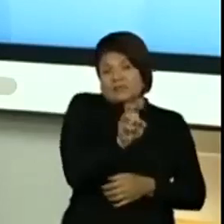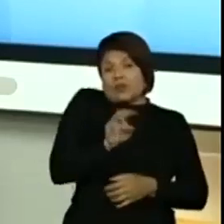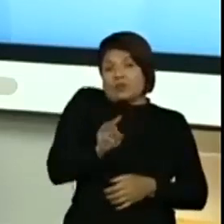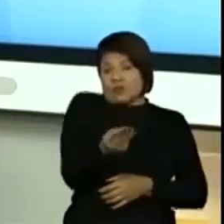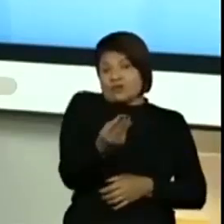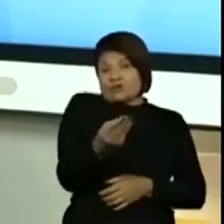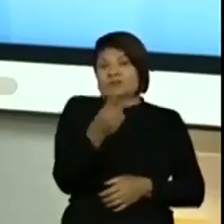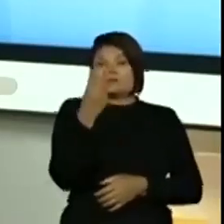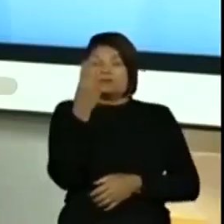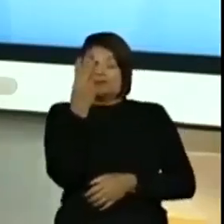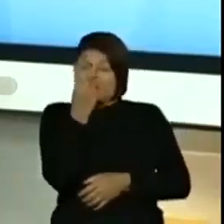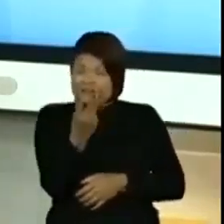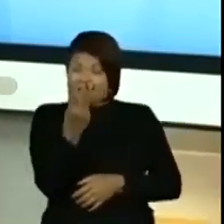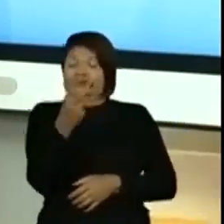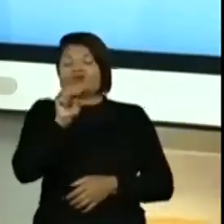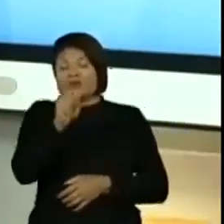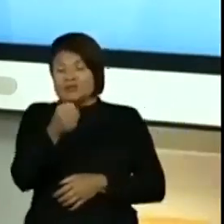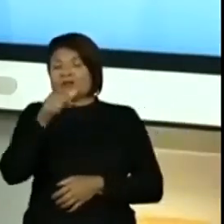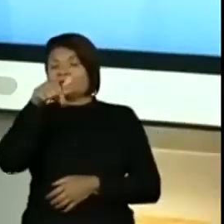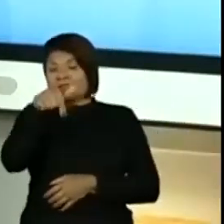387, o quê?